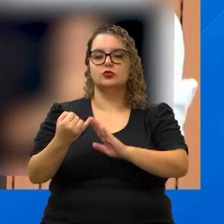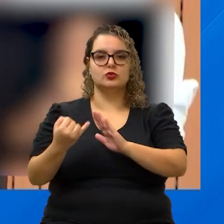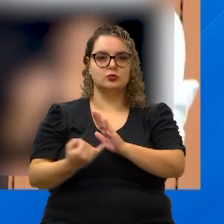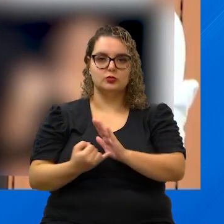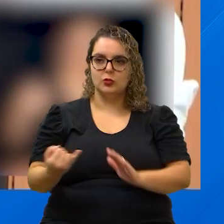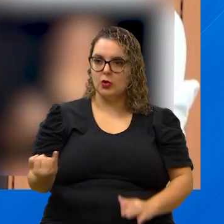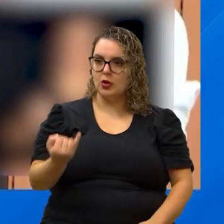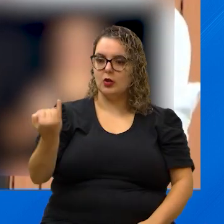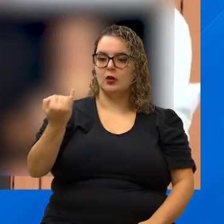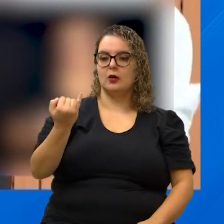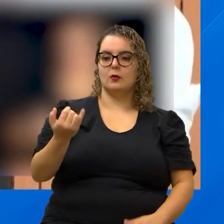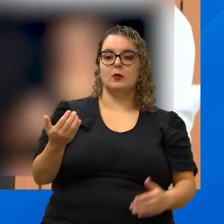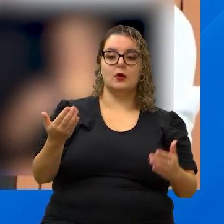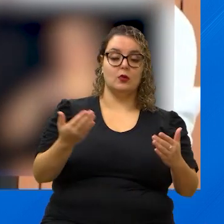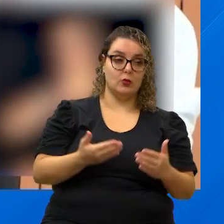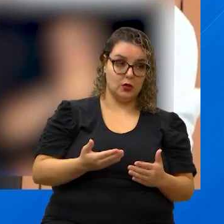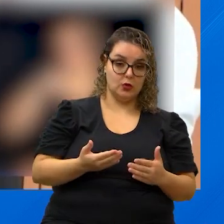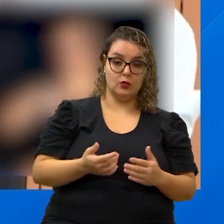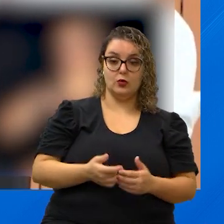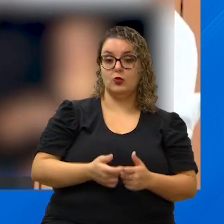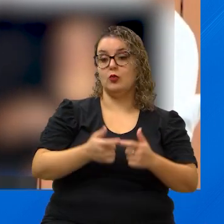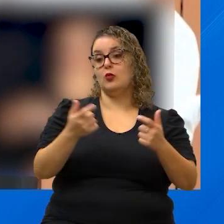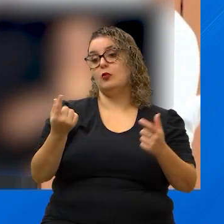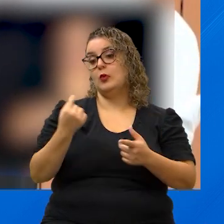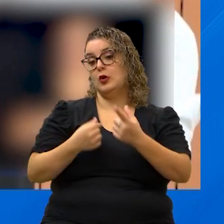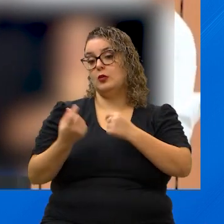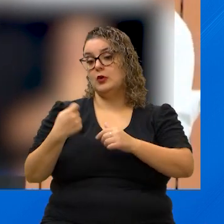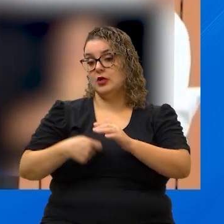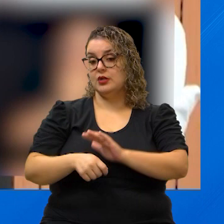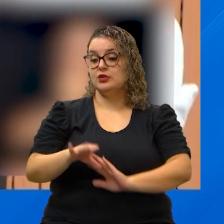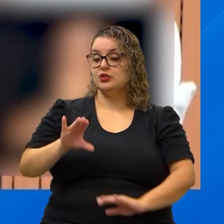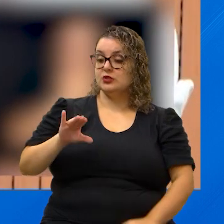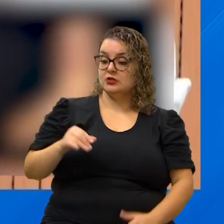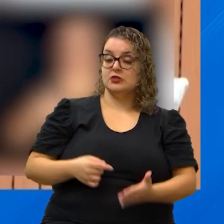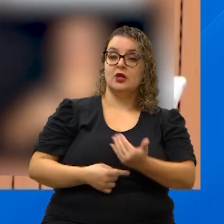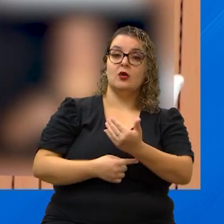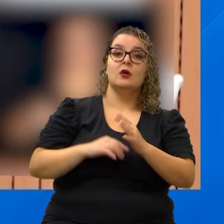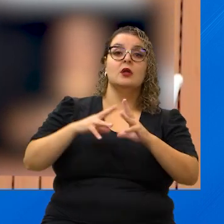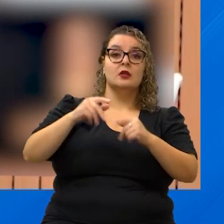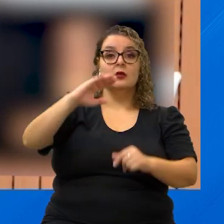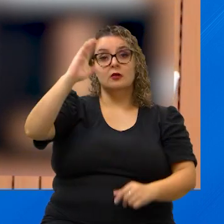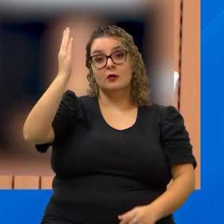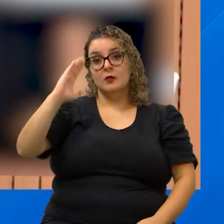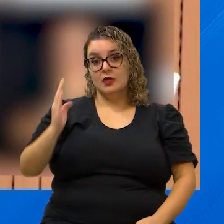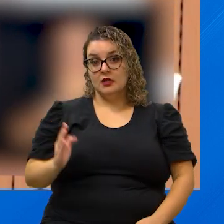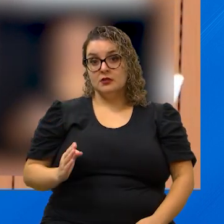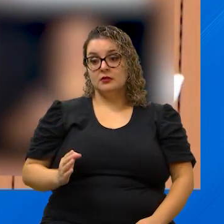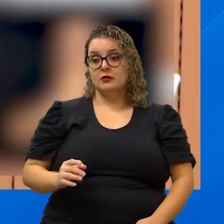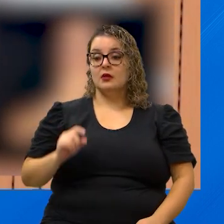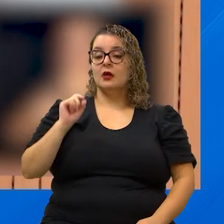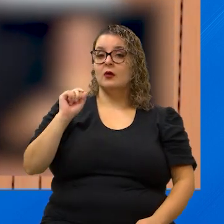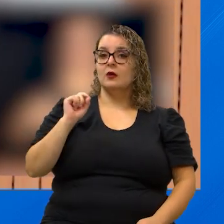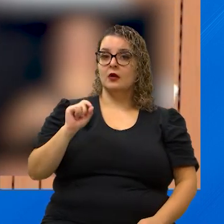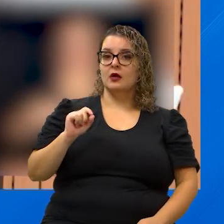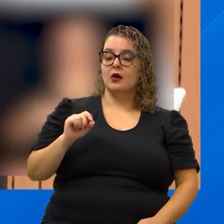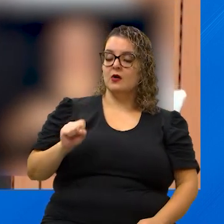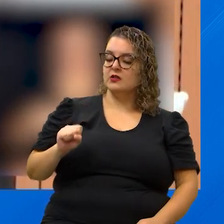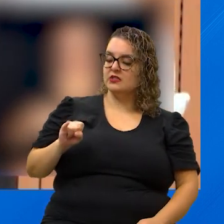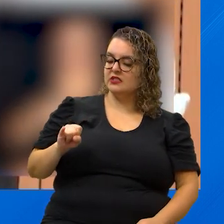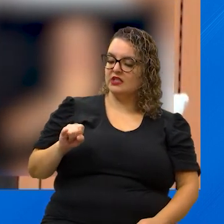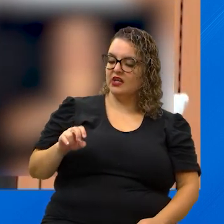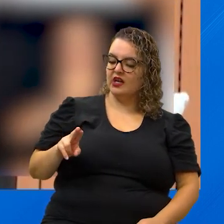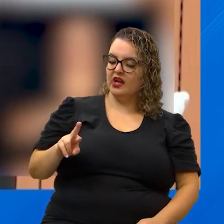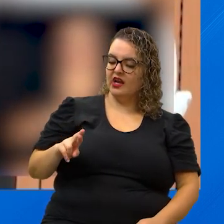institutos importantes, passando agora pelo maior investimento de ciência e tecnologia do Brasil hoje, que é